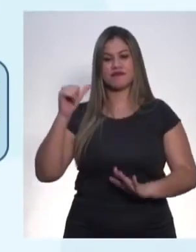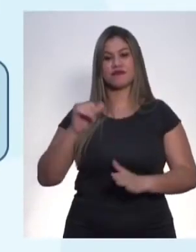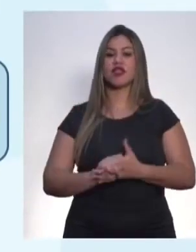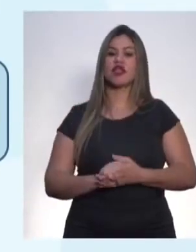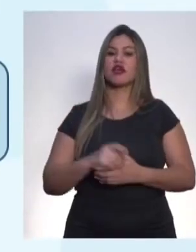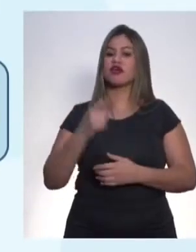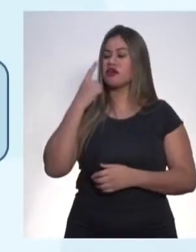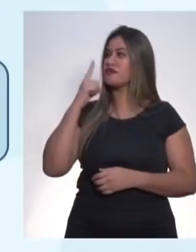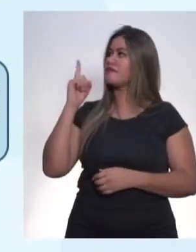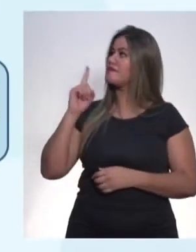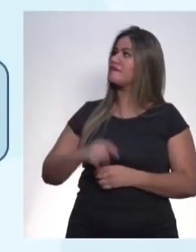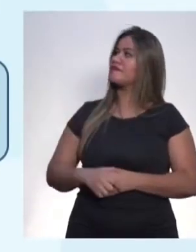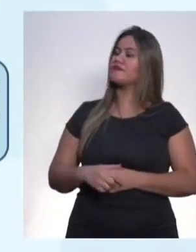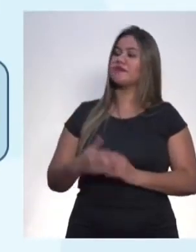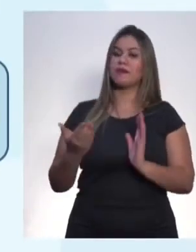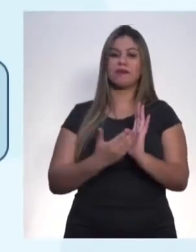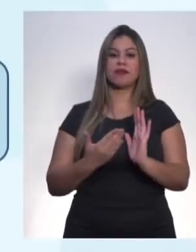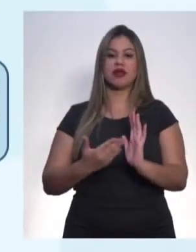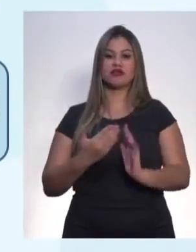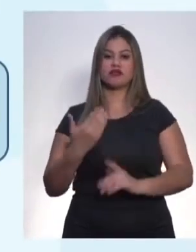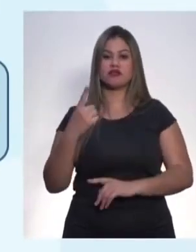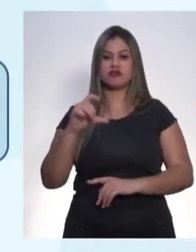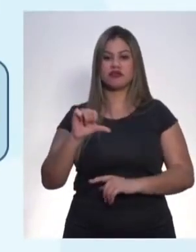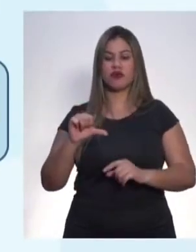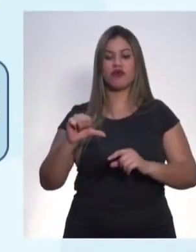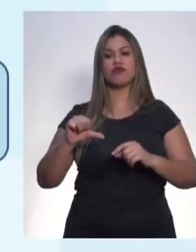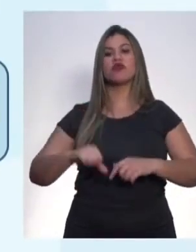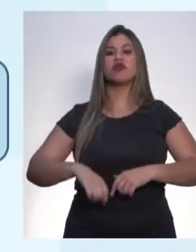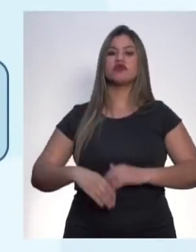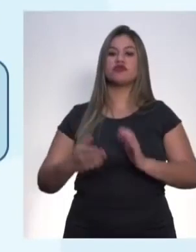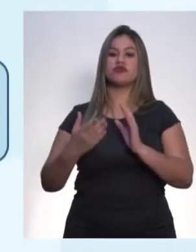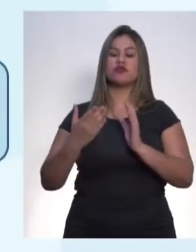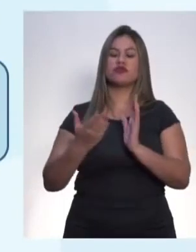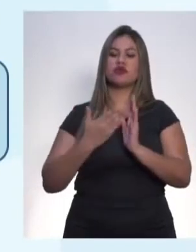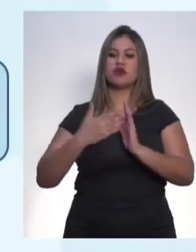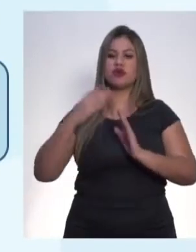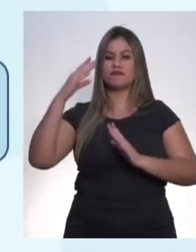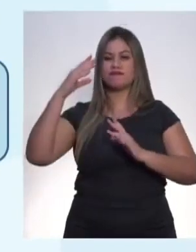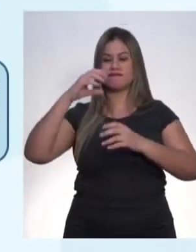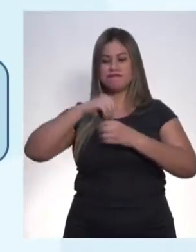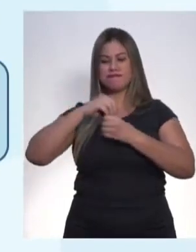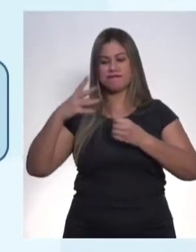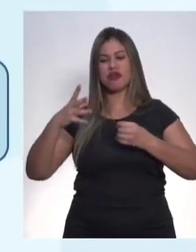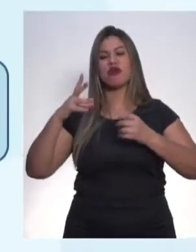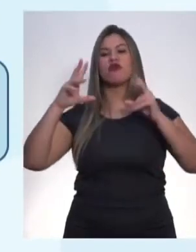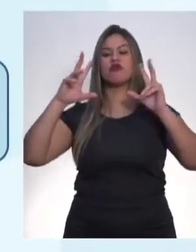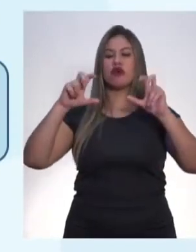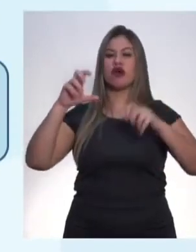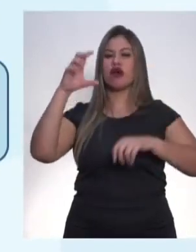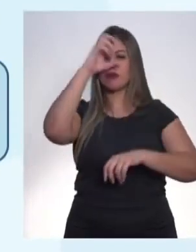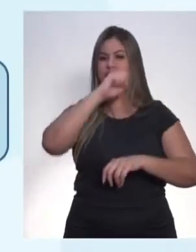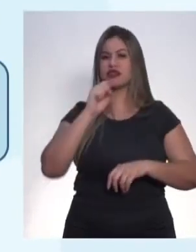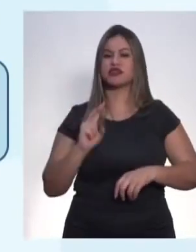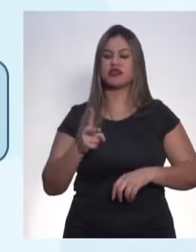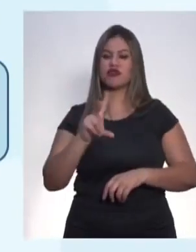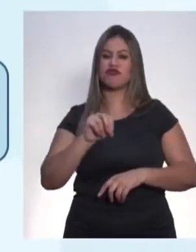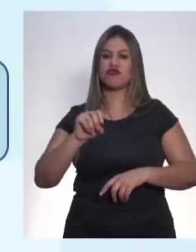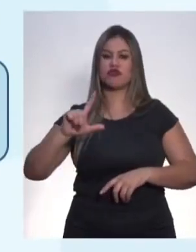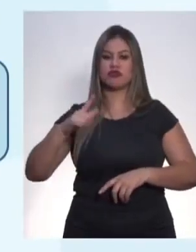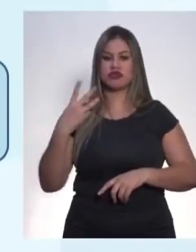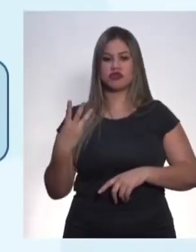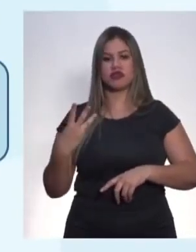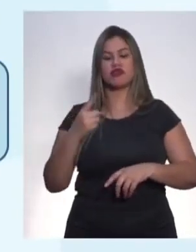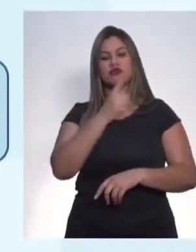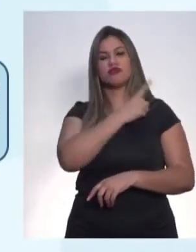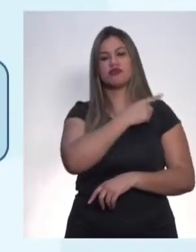atividade 5 está na página 19 do material Aprender Sempre, volume 3, da primeira série do ensino